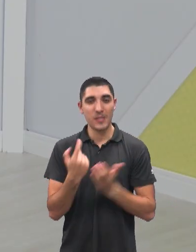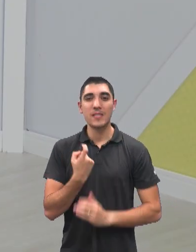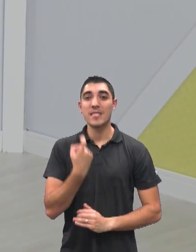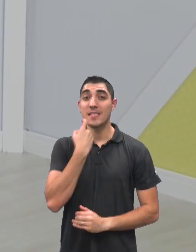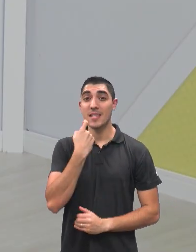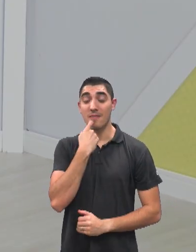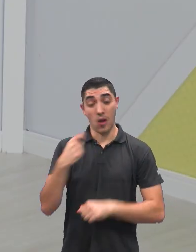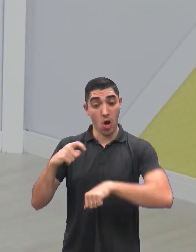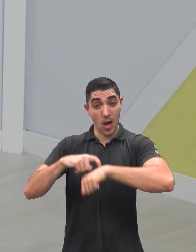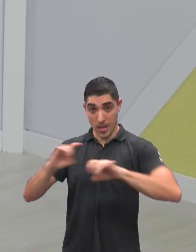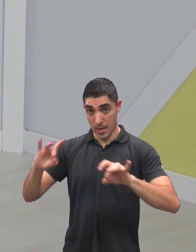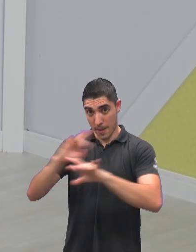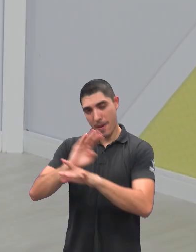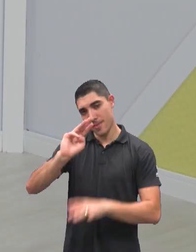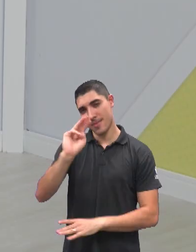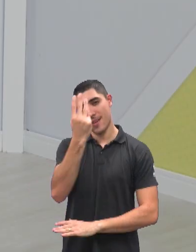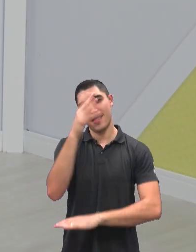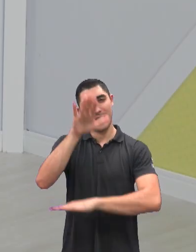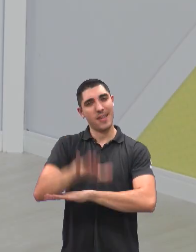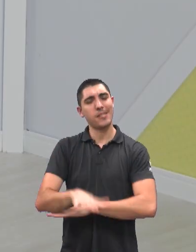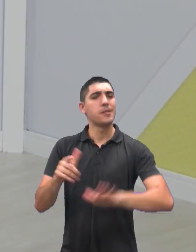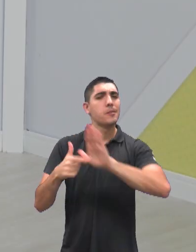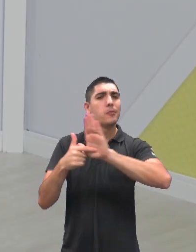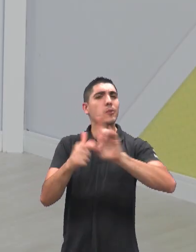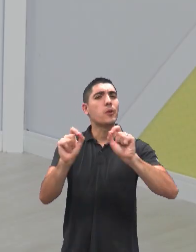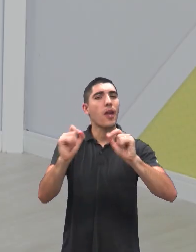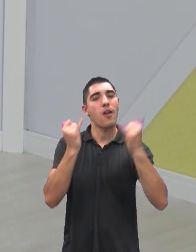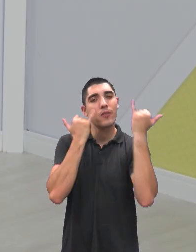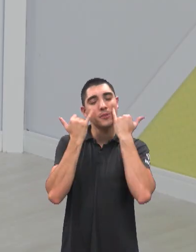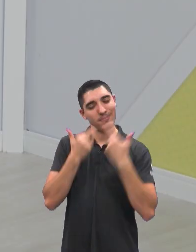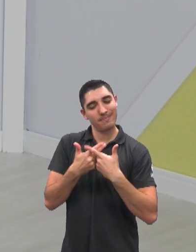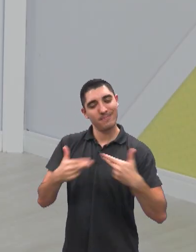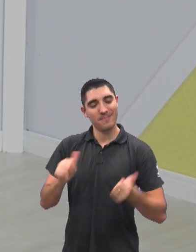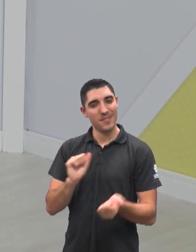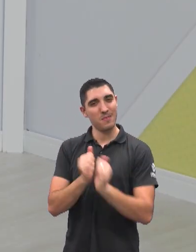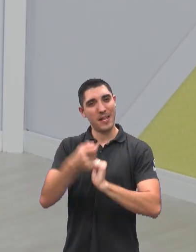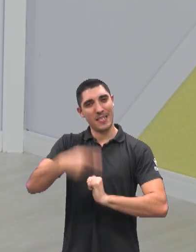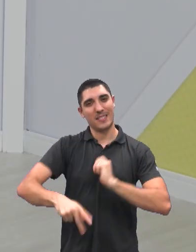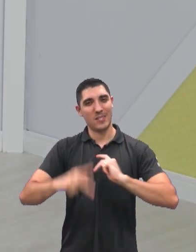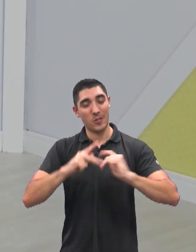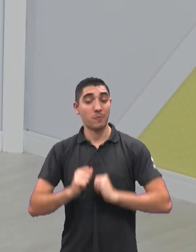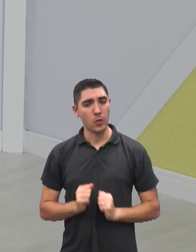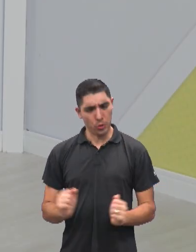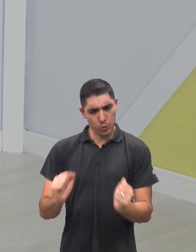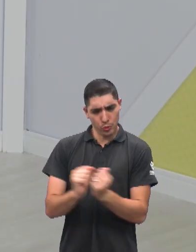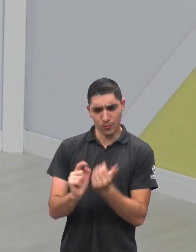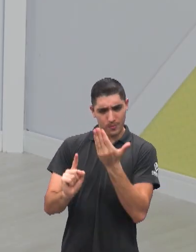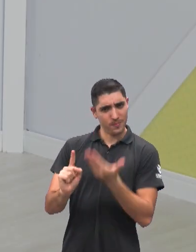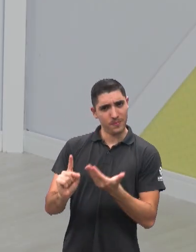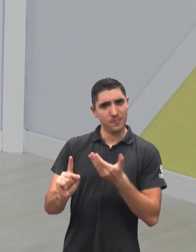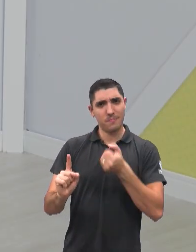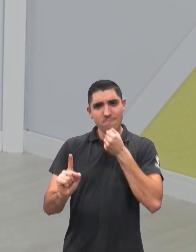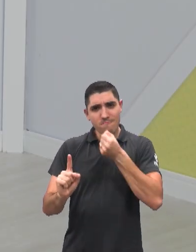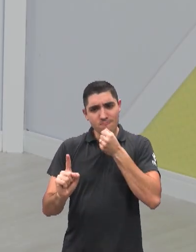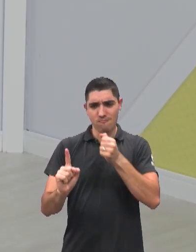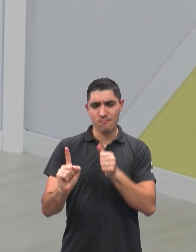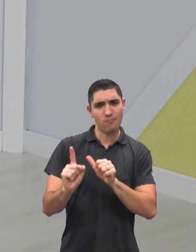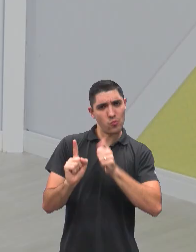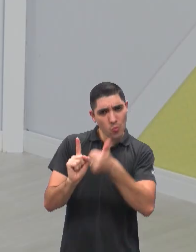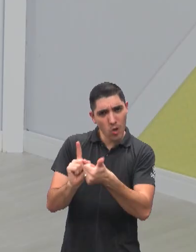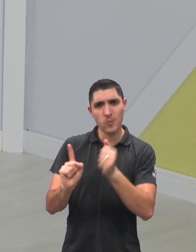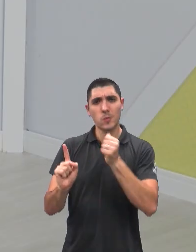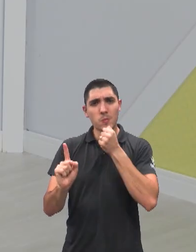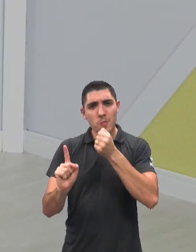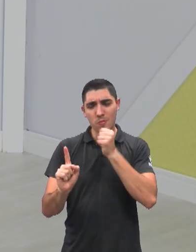da tarde, trazendo as principais informações do esporte aqui da nossa cidade. Aqui comigo ele, jornalista, repórter